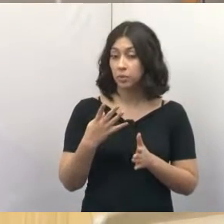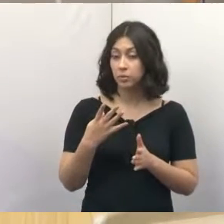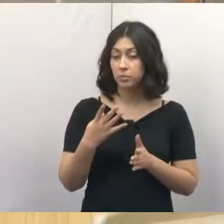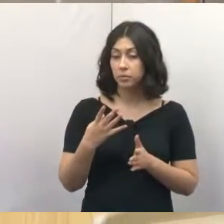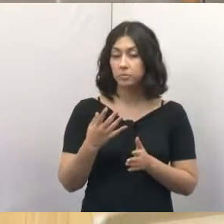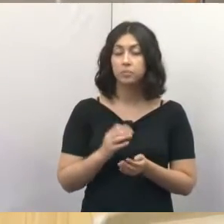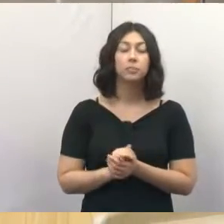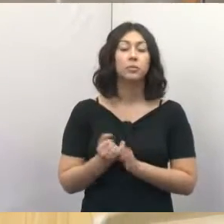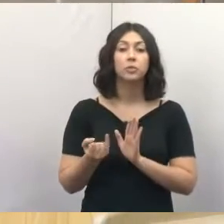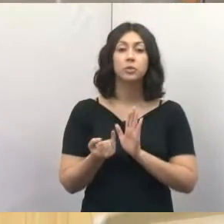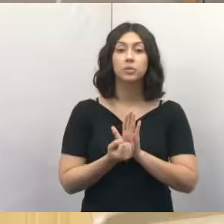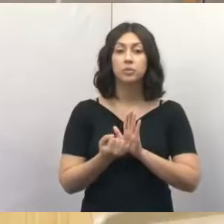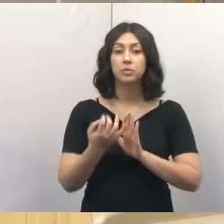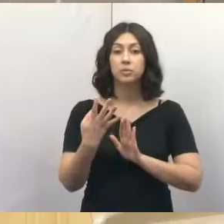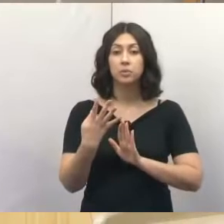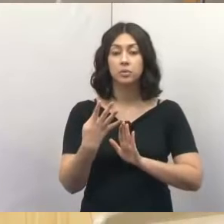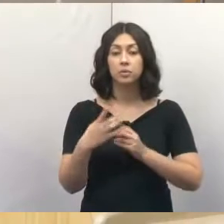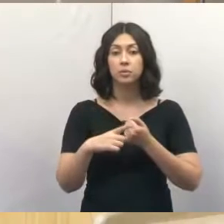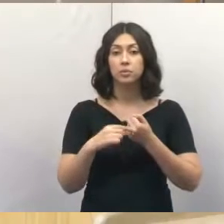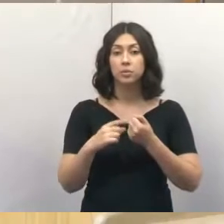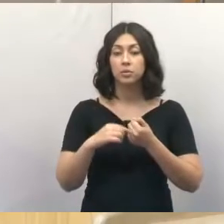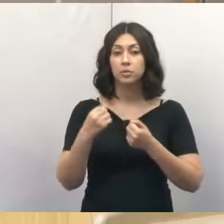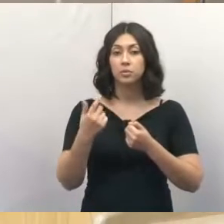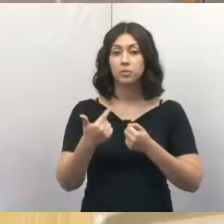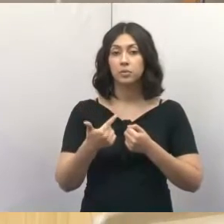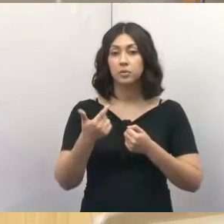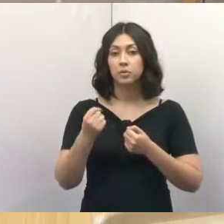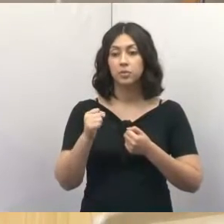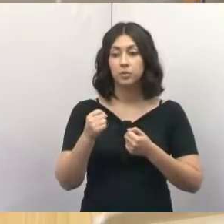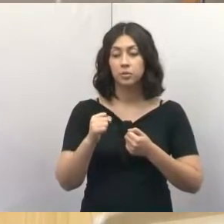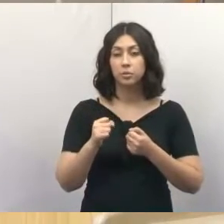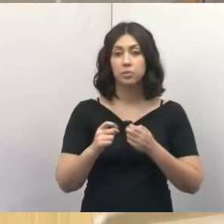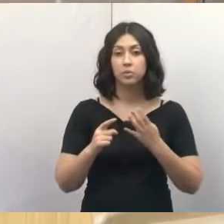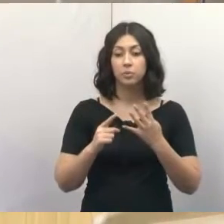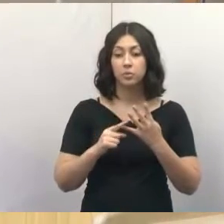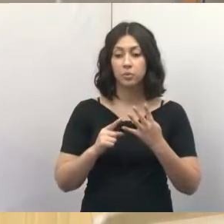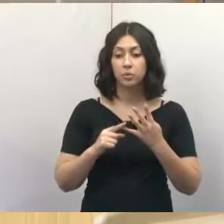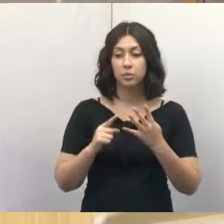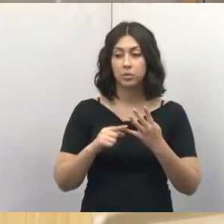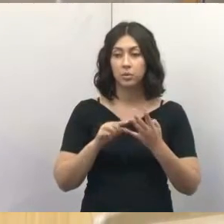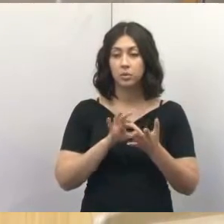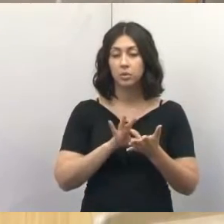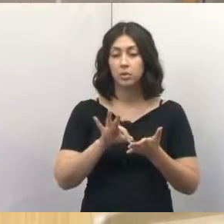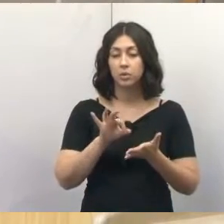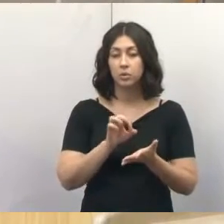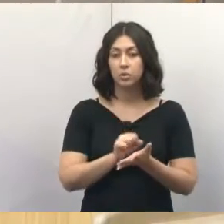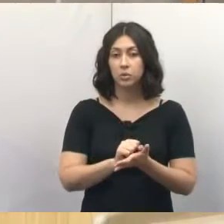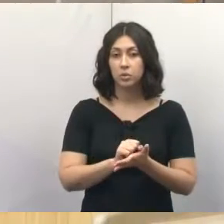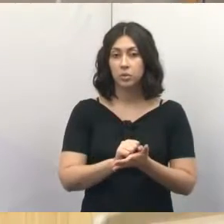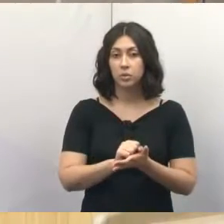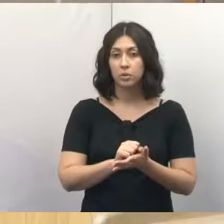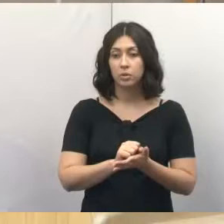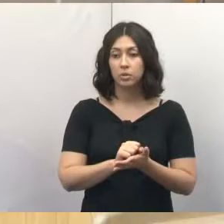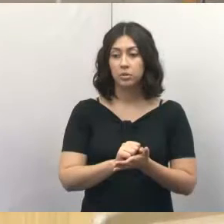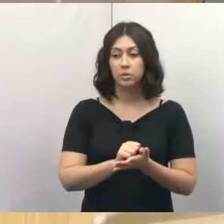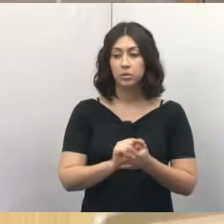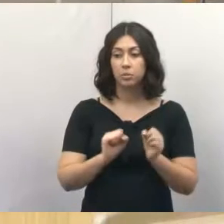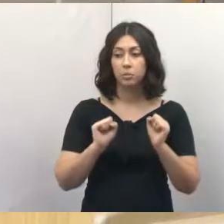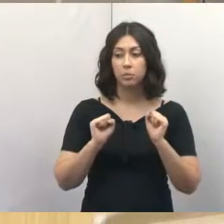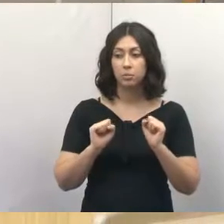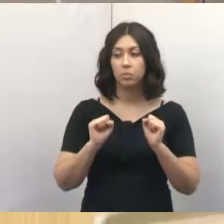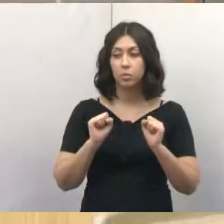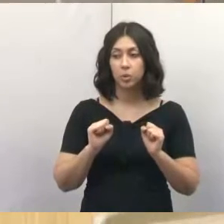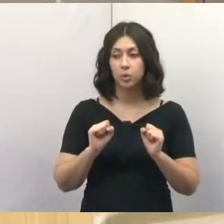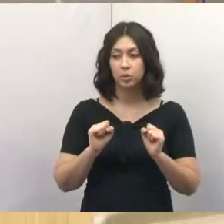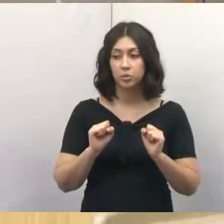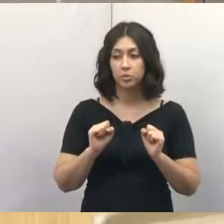no artigo 28 passa a ter a seguinte redação. 4º. As inscrições que eventualmente possam gerar possibilidade de